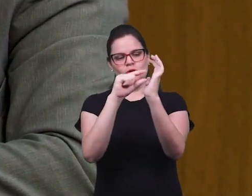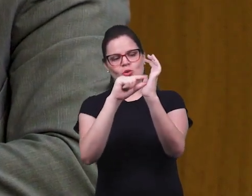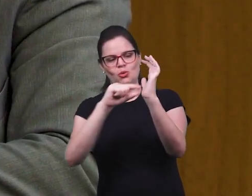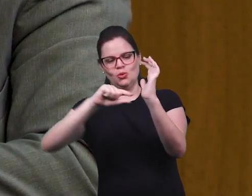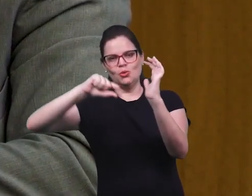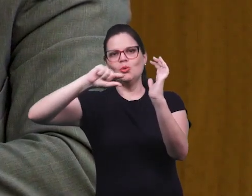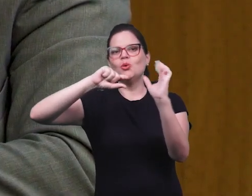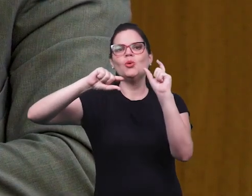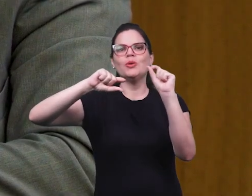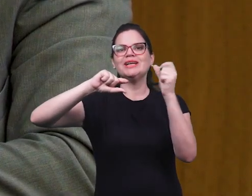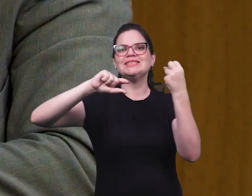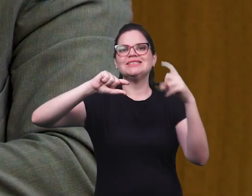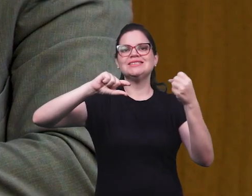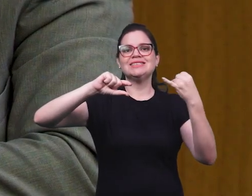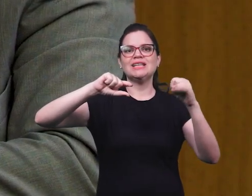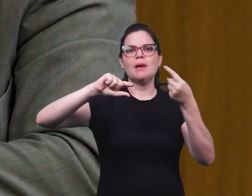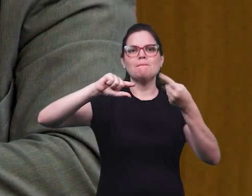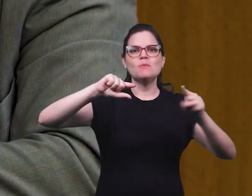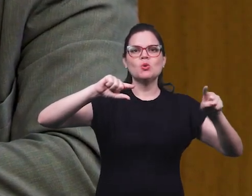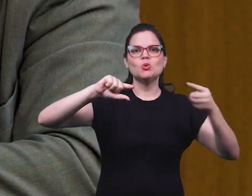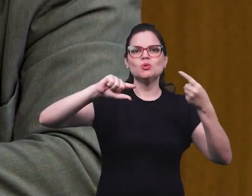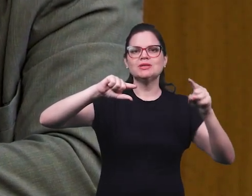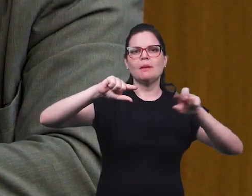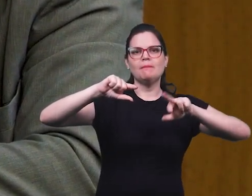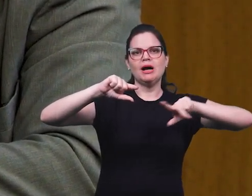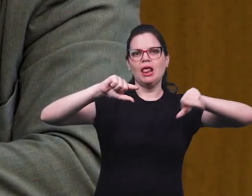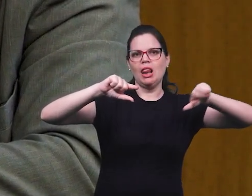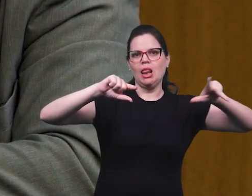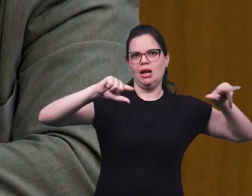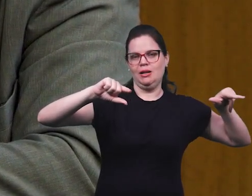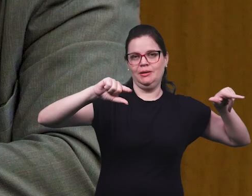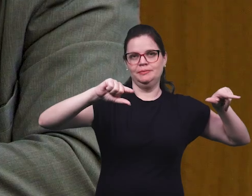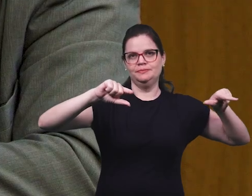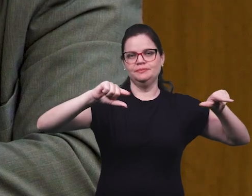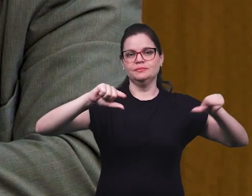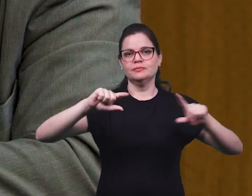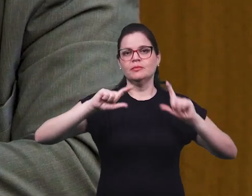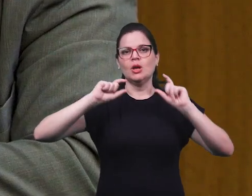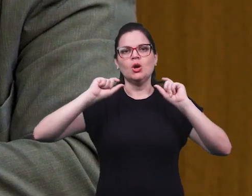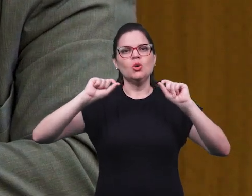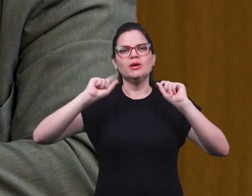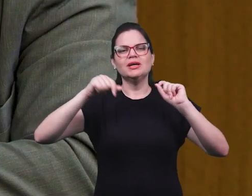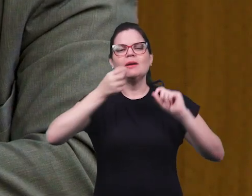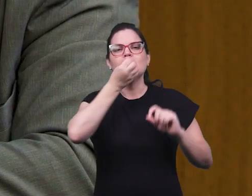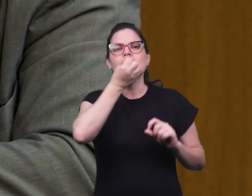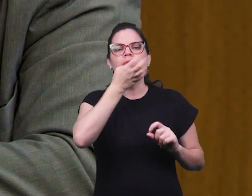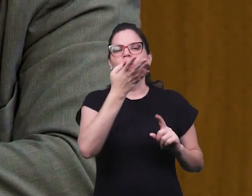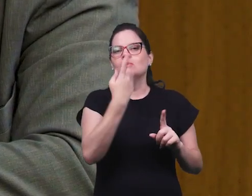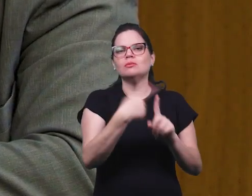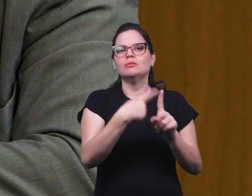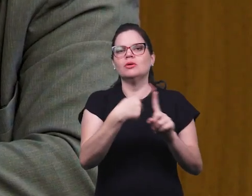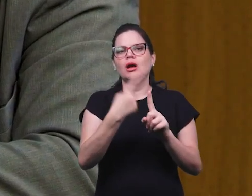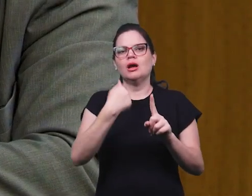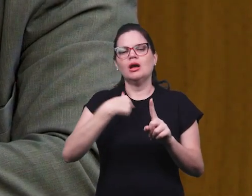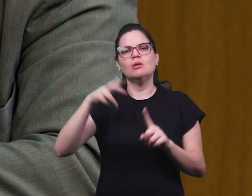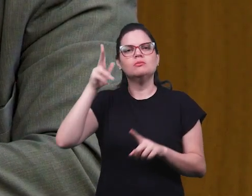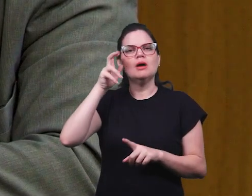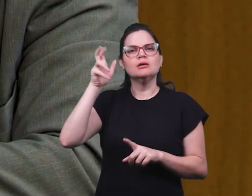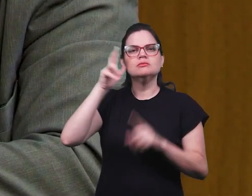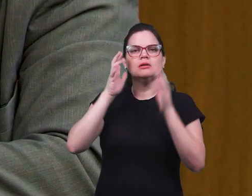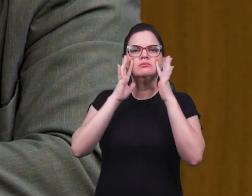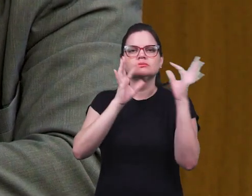músicas. E o que é benéfico quando nós praticamos o ouvir o louvor que é revelado pelo